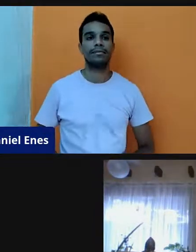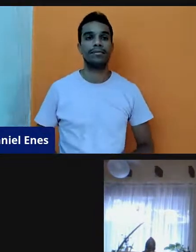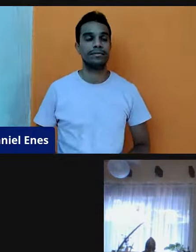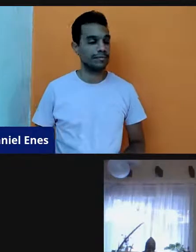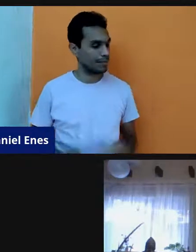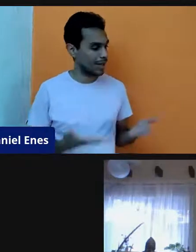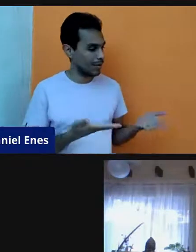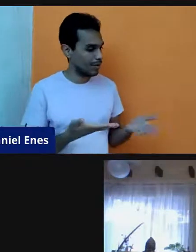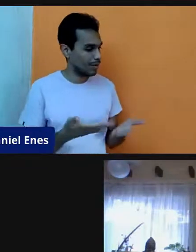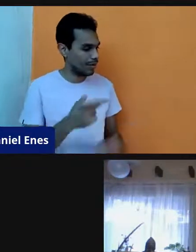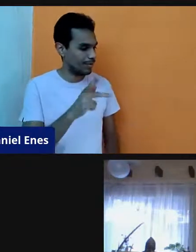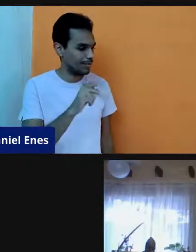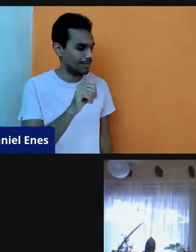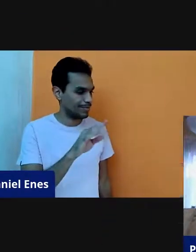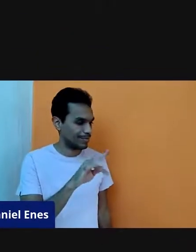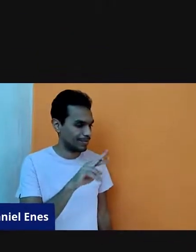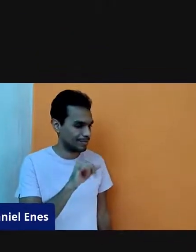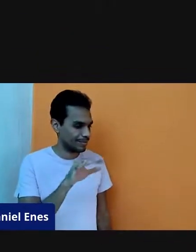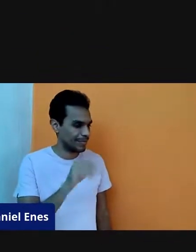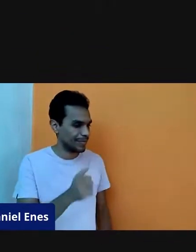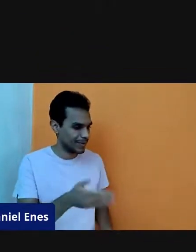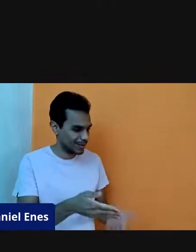Patrícia, por favor.